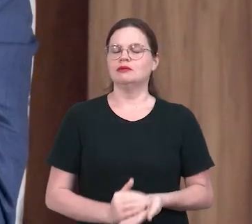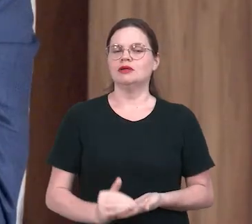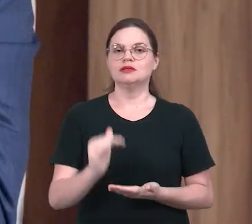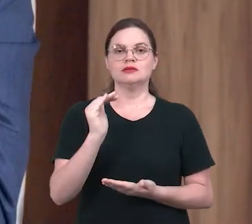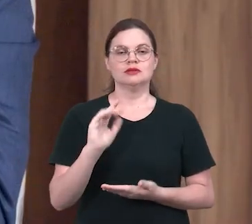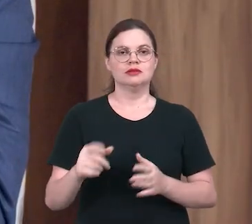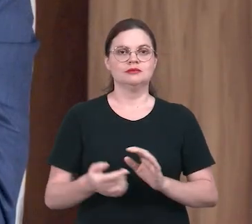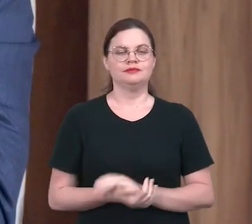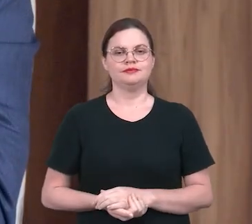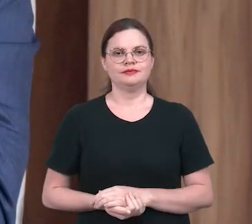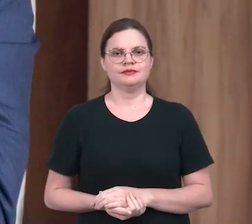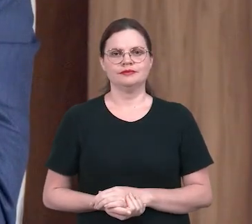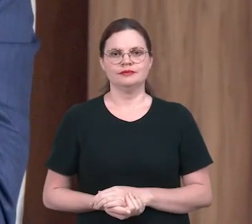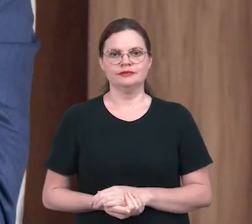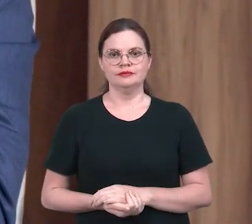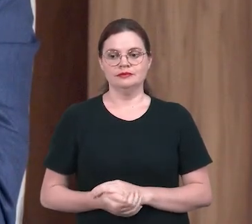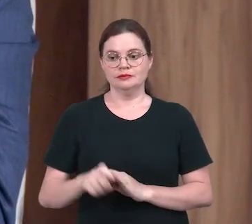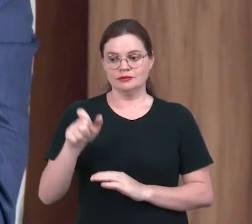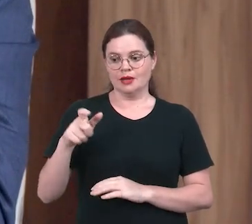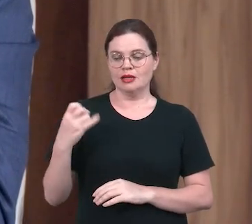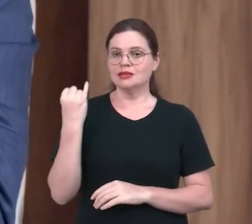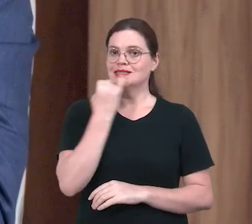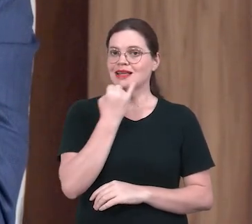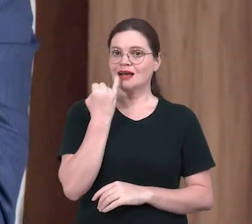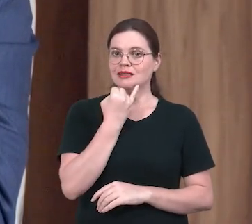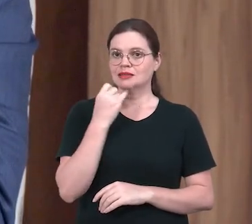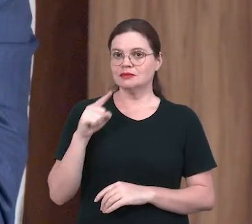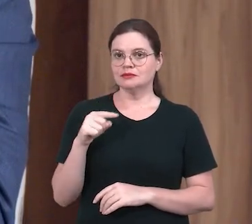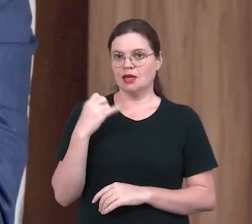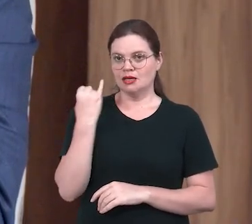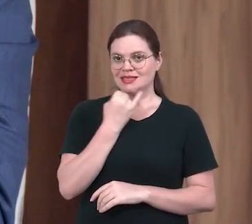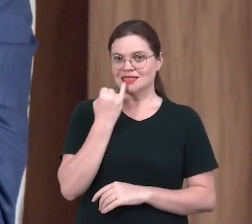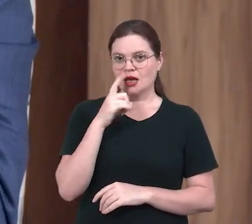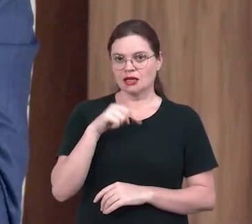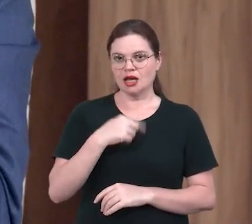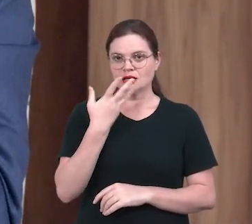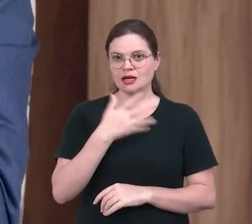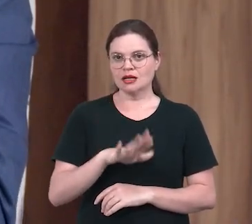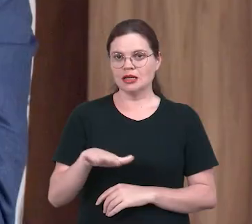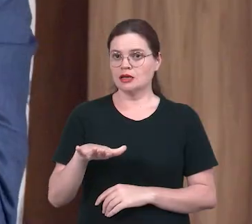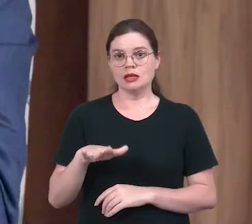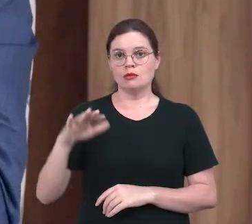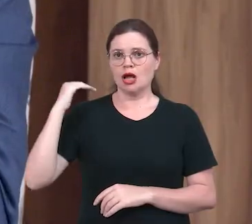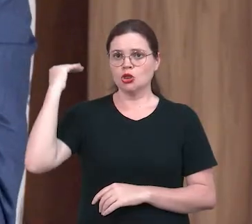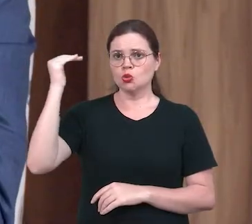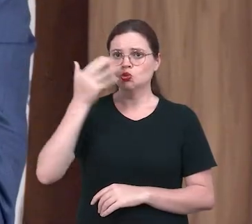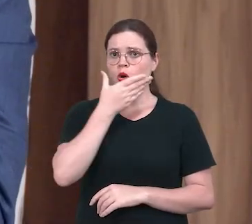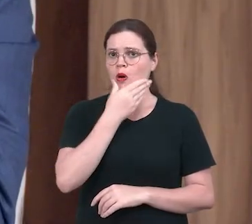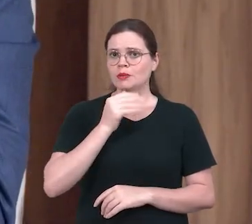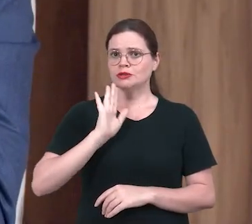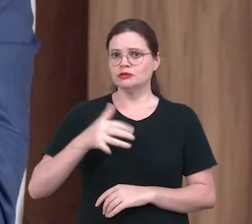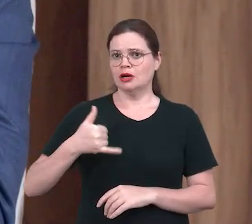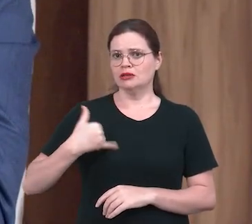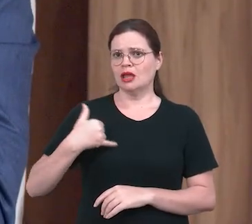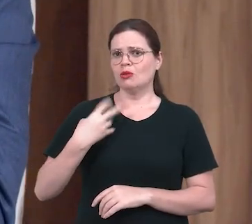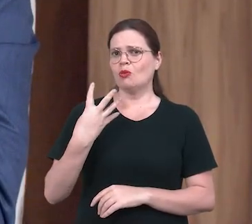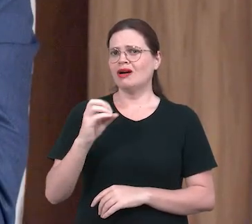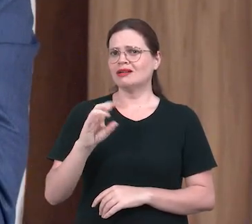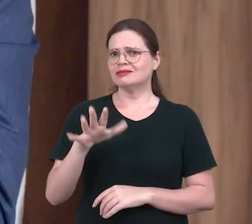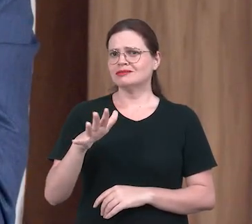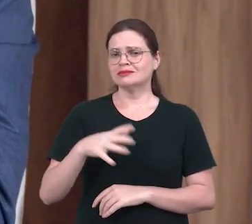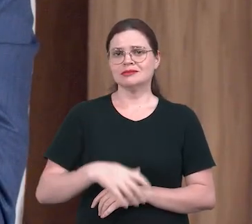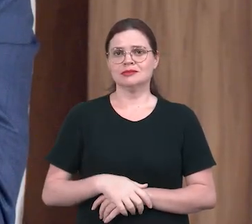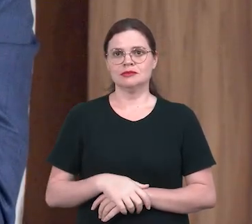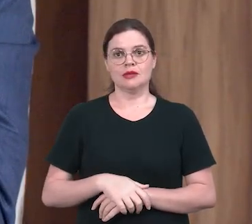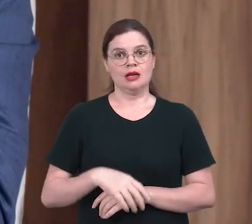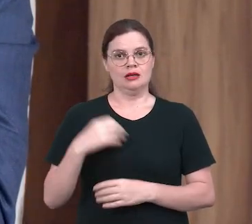agora a vida de Isaac. Isaac não era uma criança aqui, Isaac era um homem já adulto. E